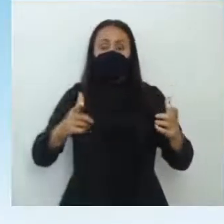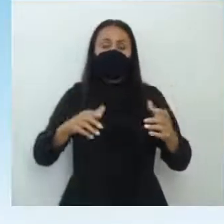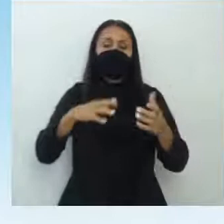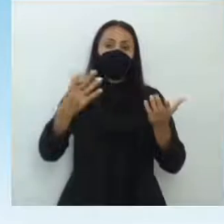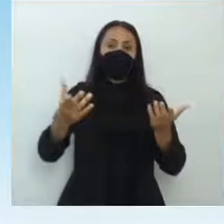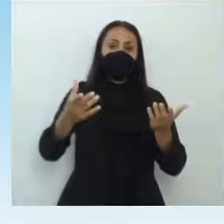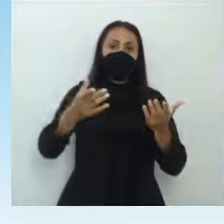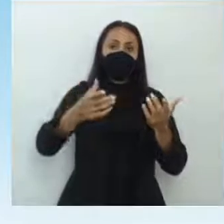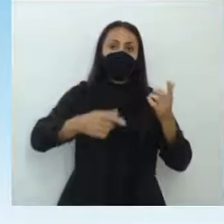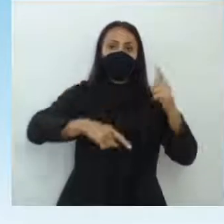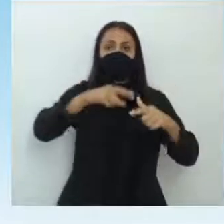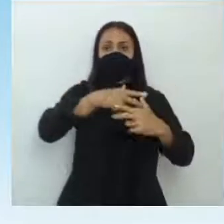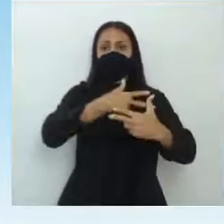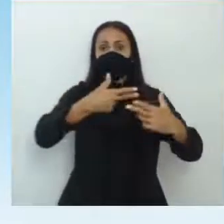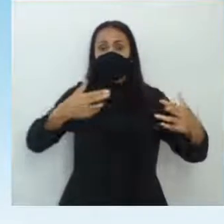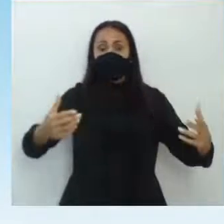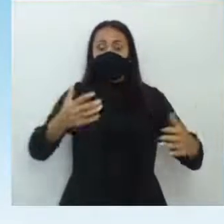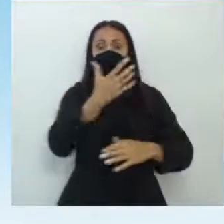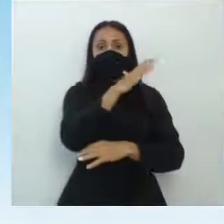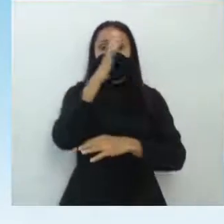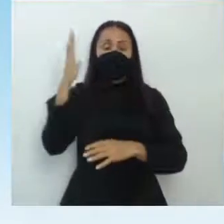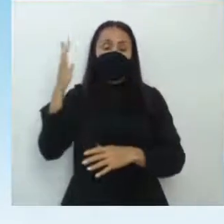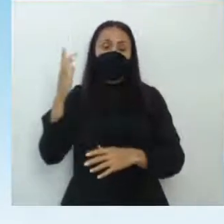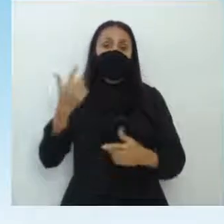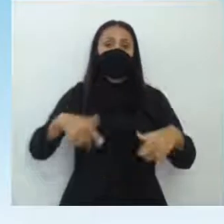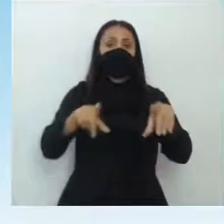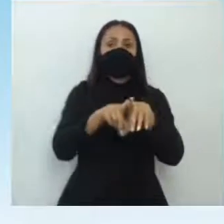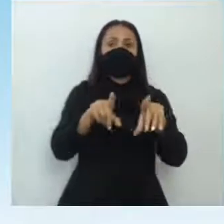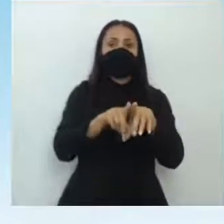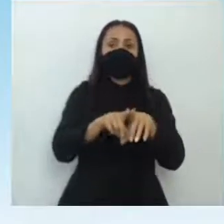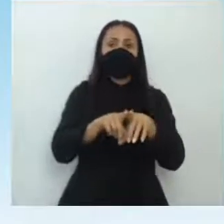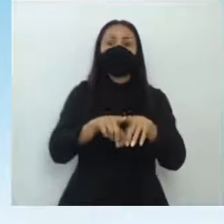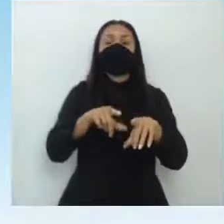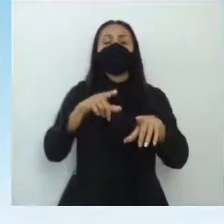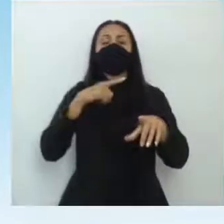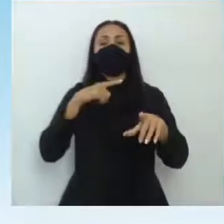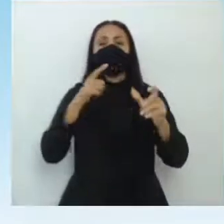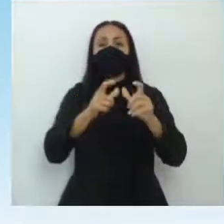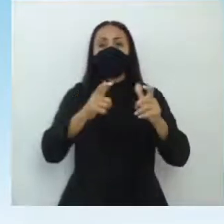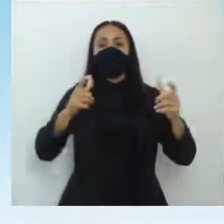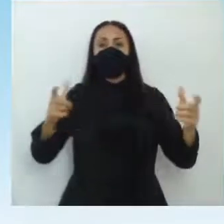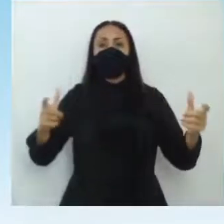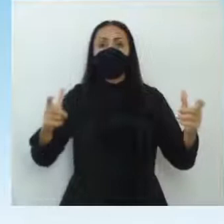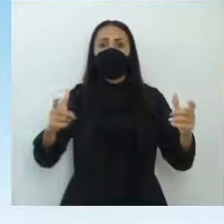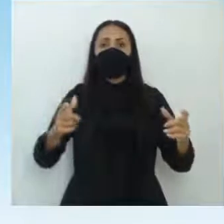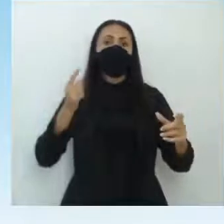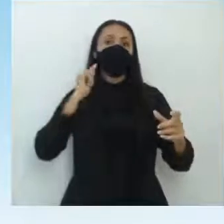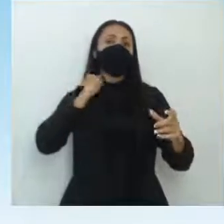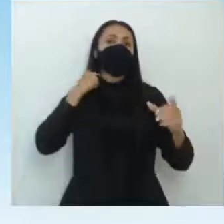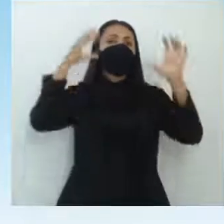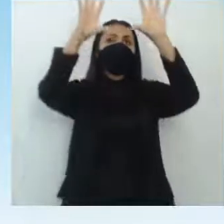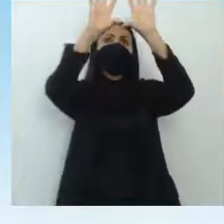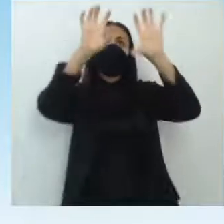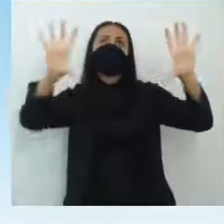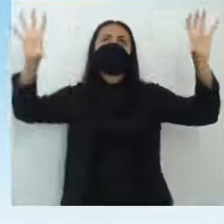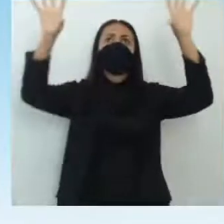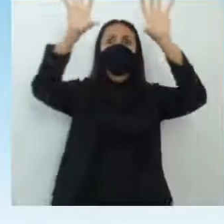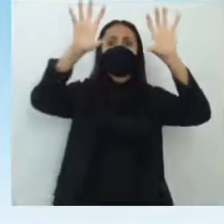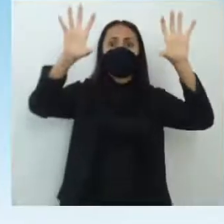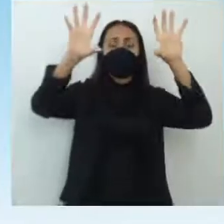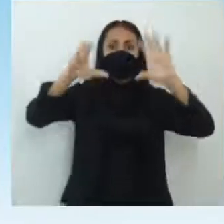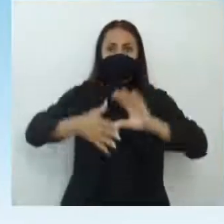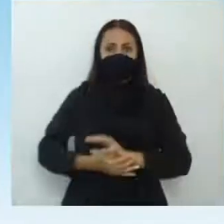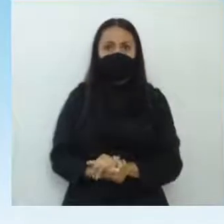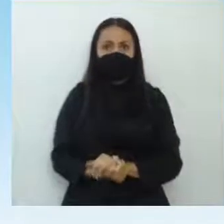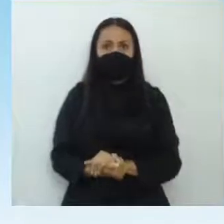recursos naturais, eles provocaram também o aumento da poluição atmosférica.